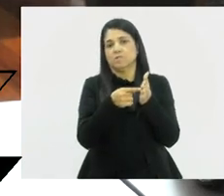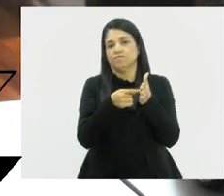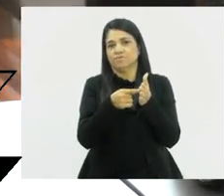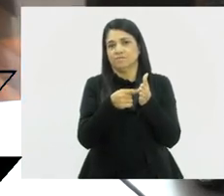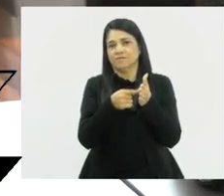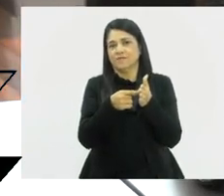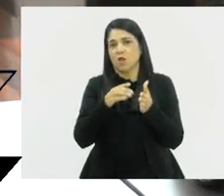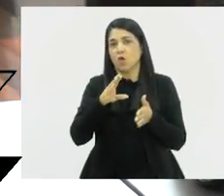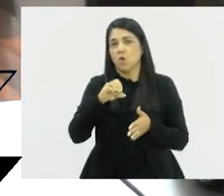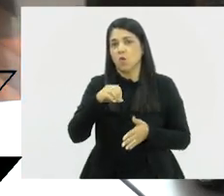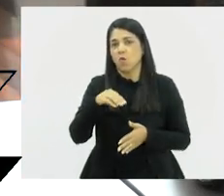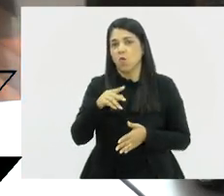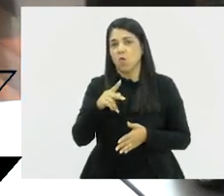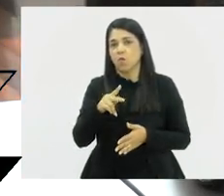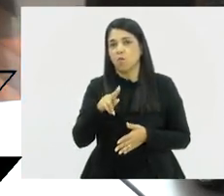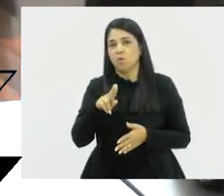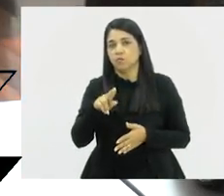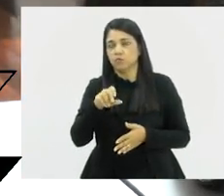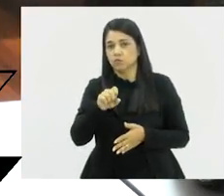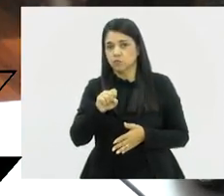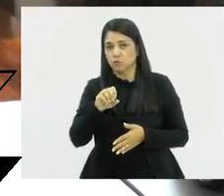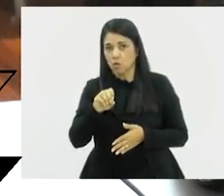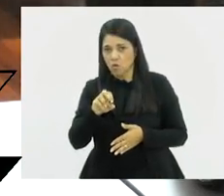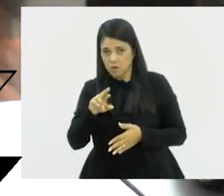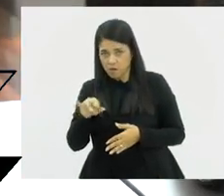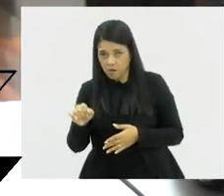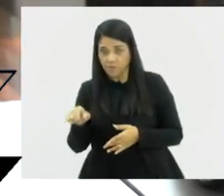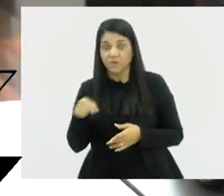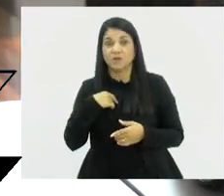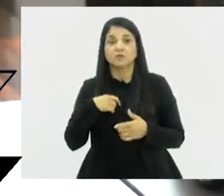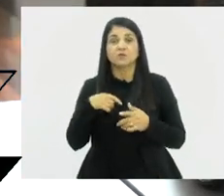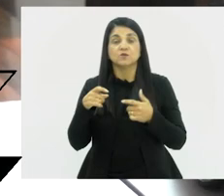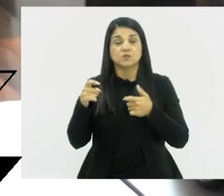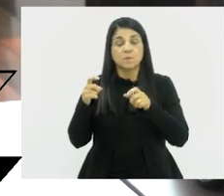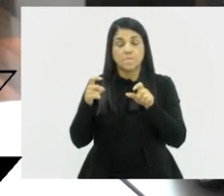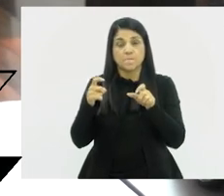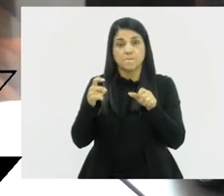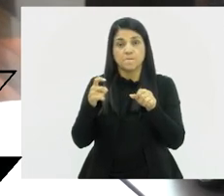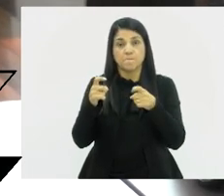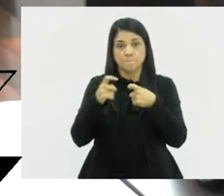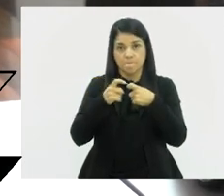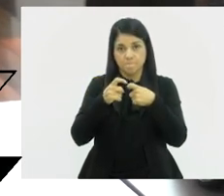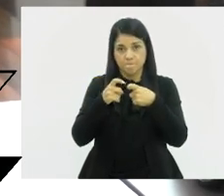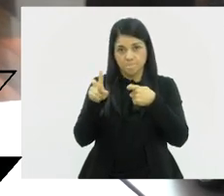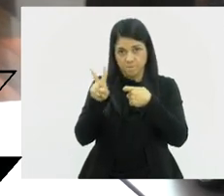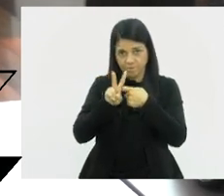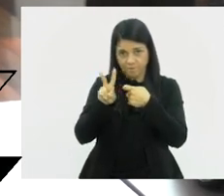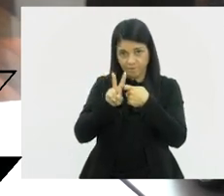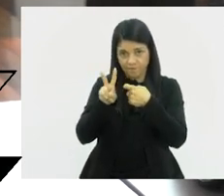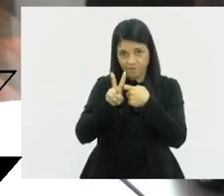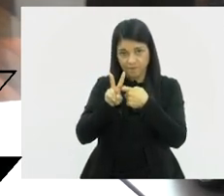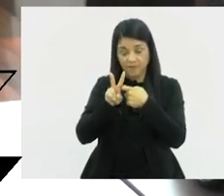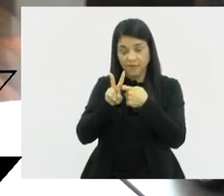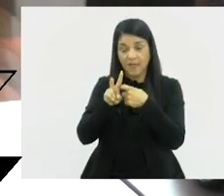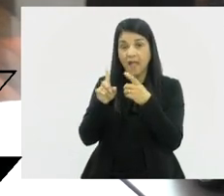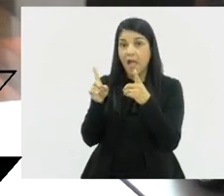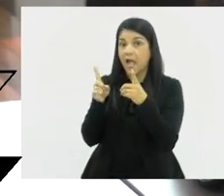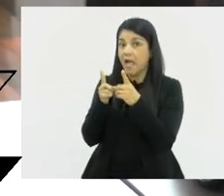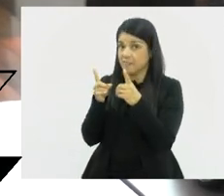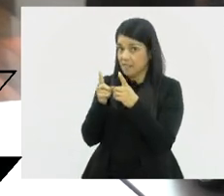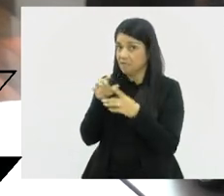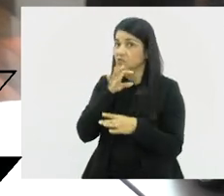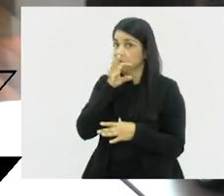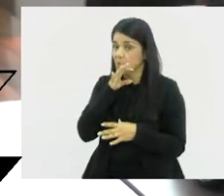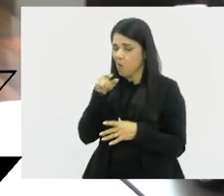médicos veterinários, obviamente, e aí com licença os médicos veterinários, mas eles atendem esses animais. E